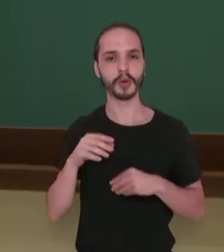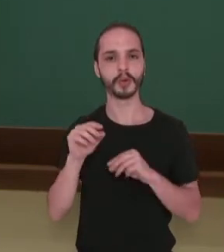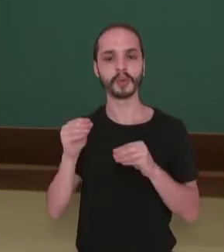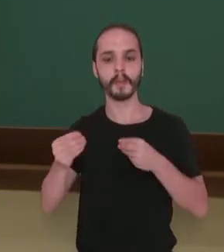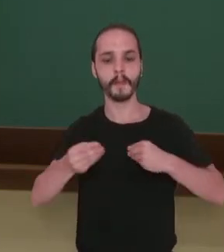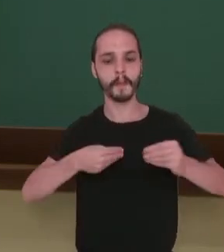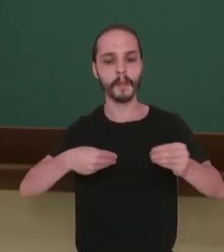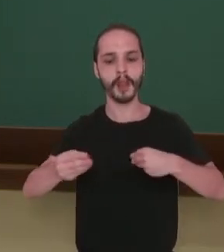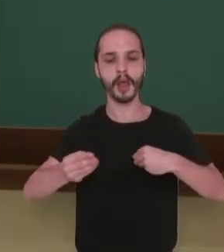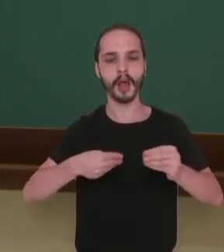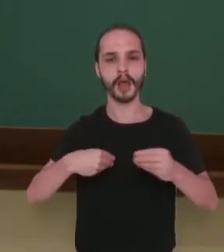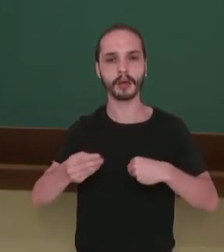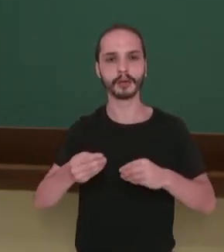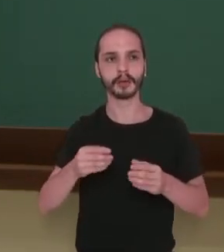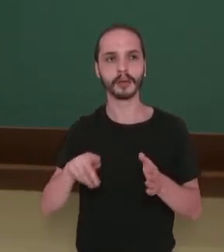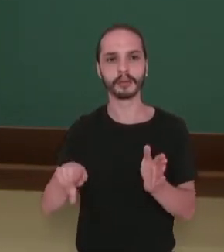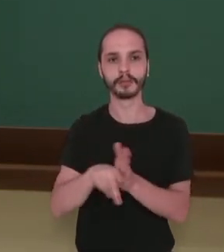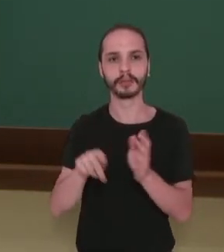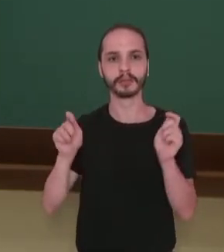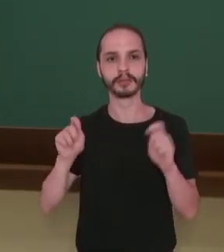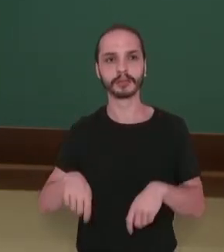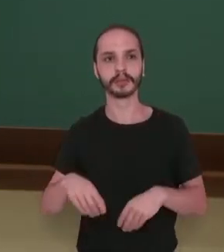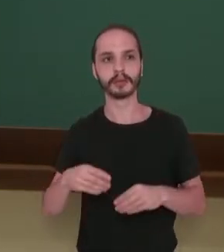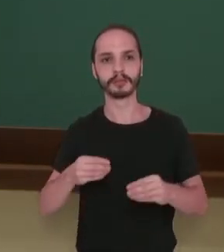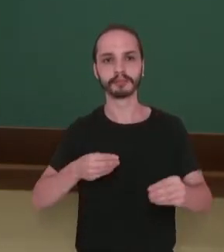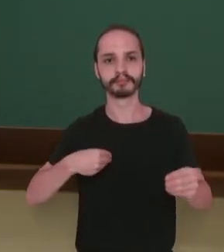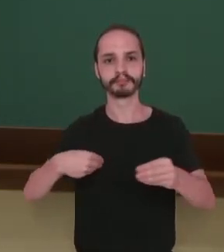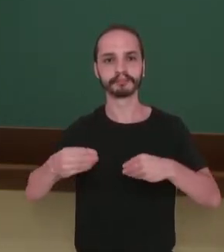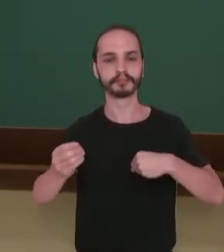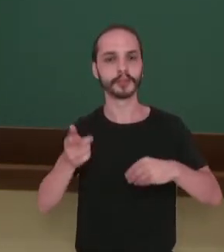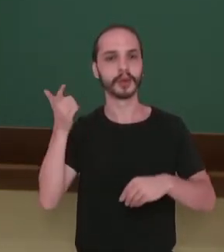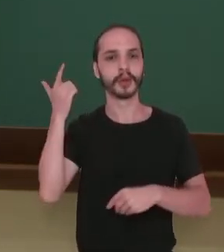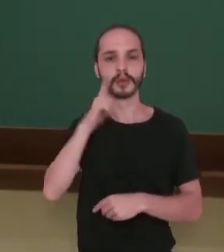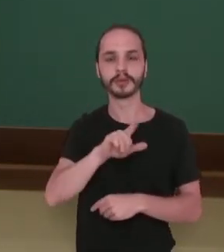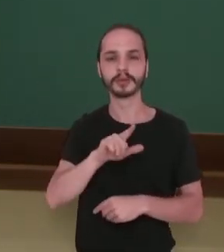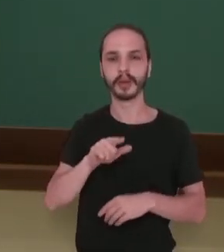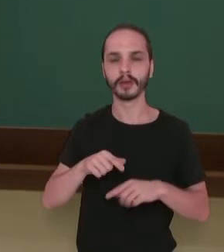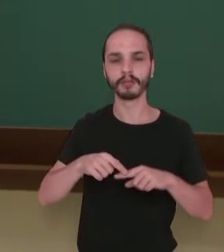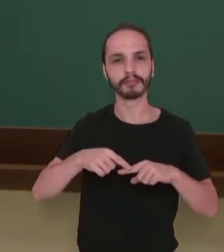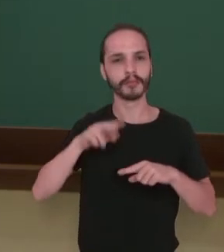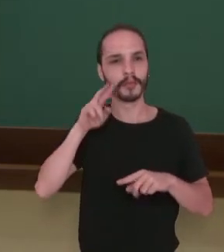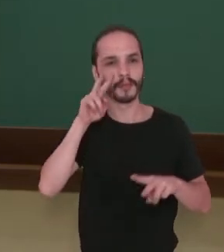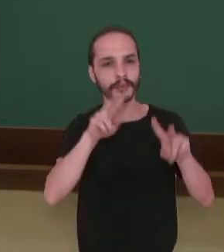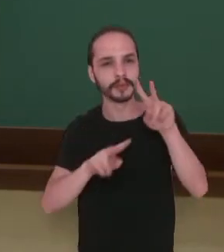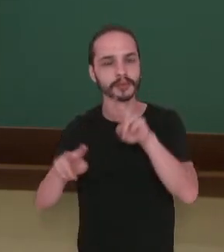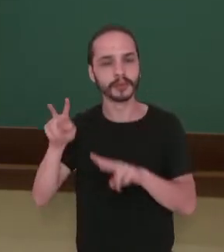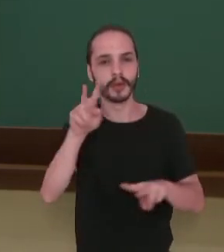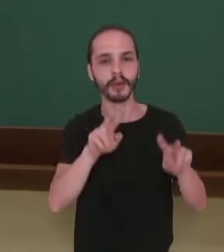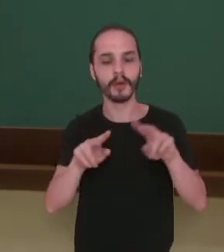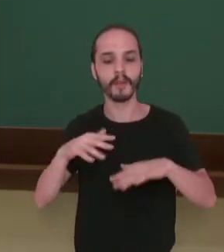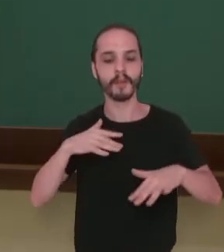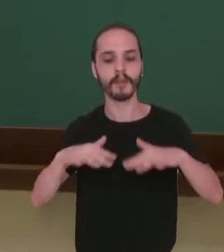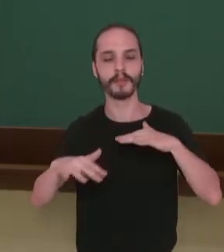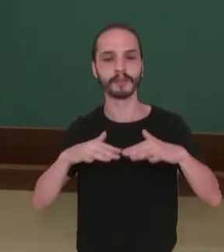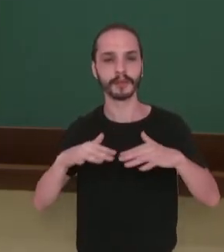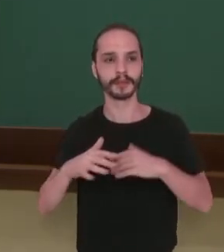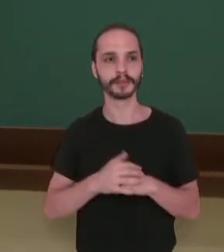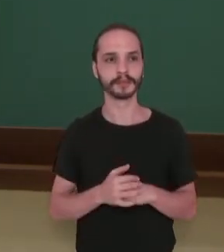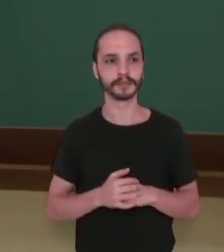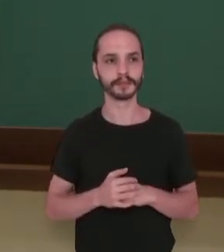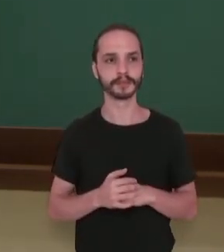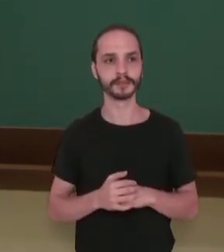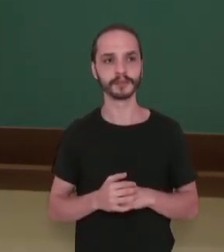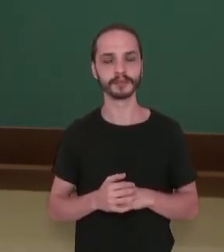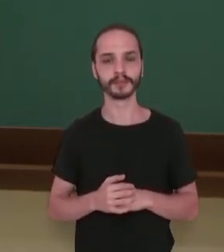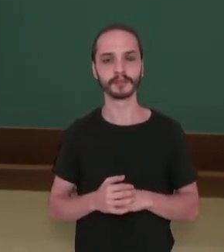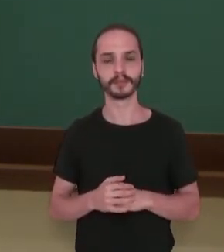plástico? Algo você consegue visualizar bem o movimento. E no século